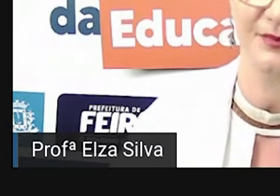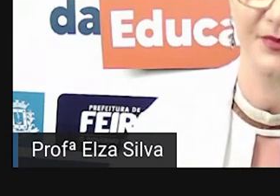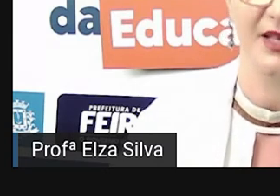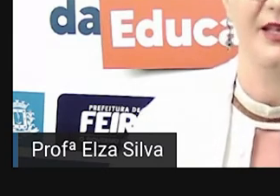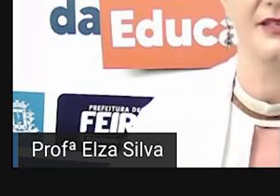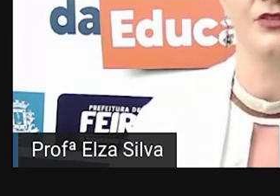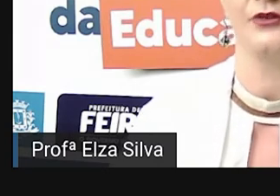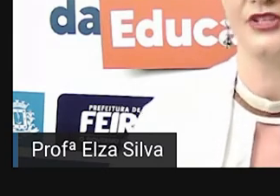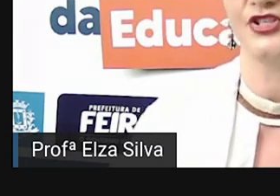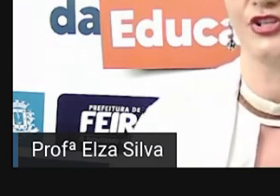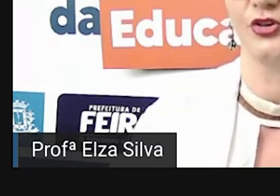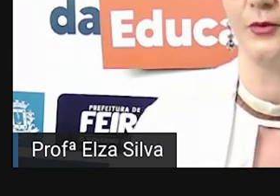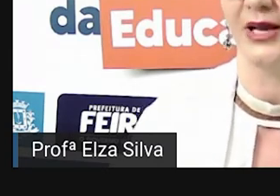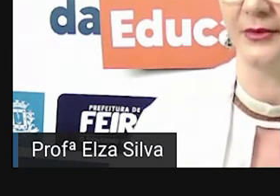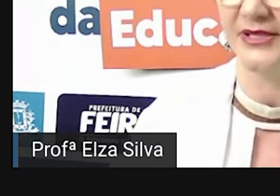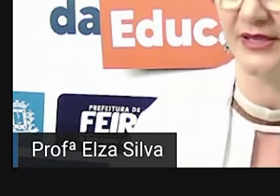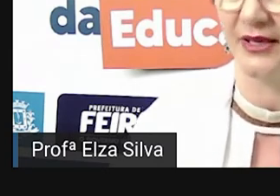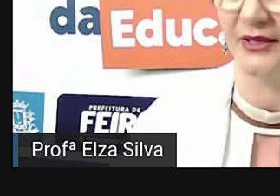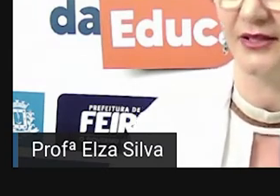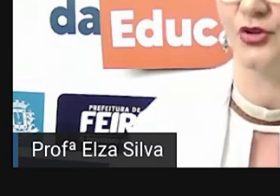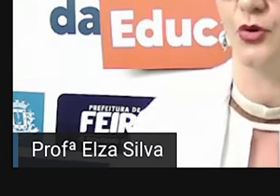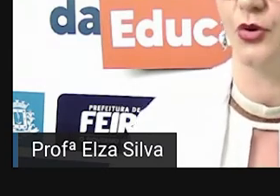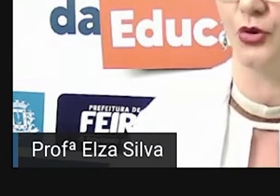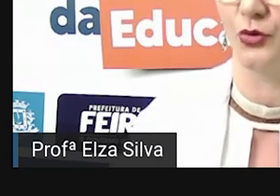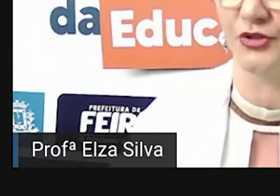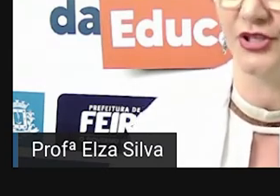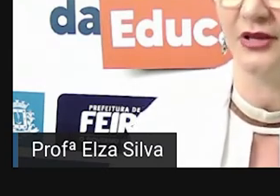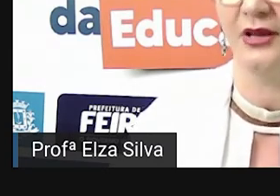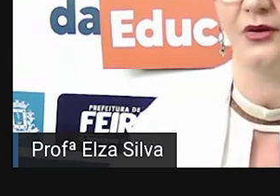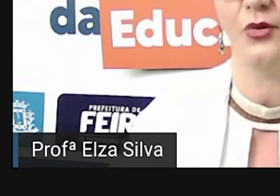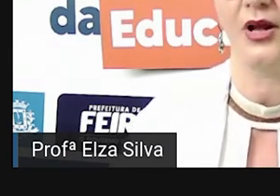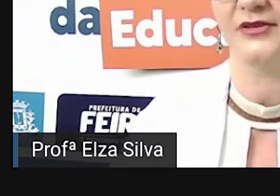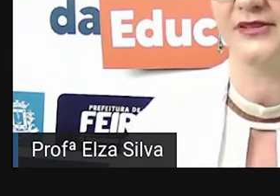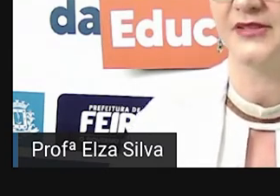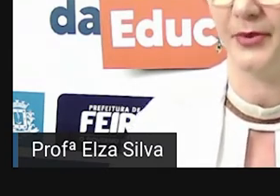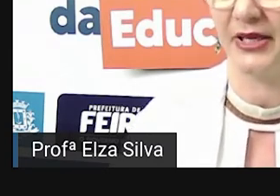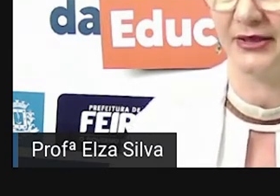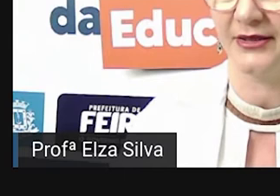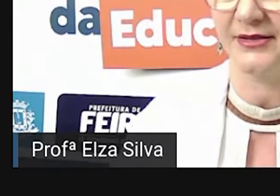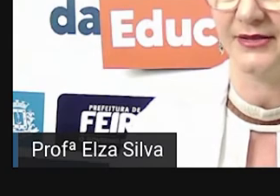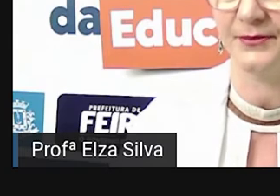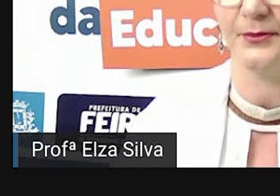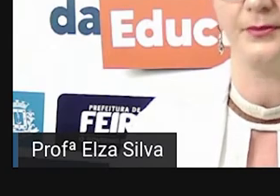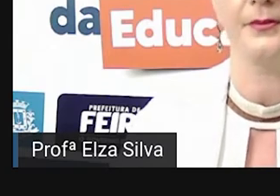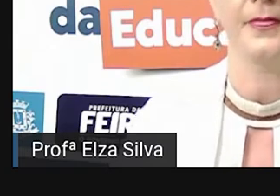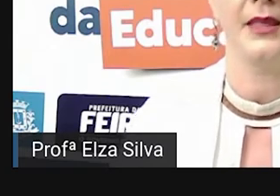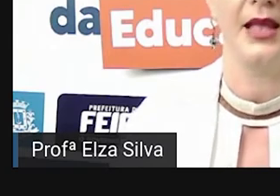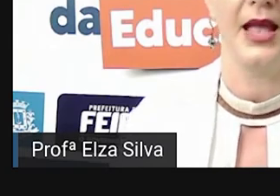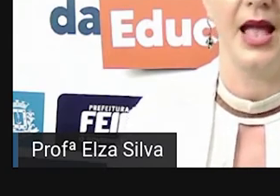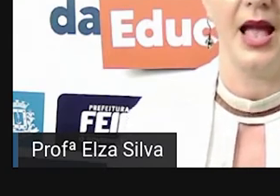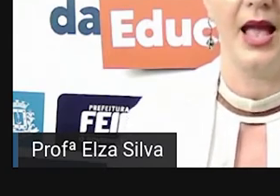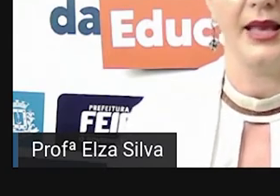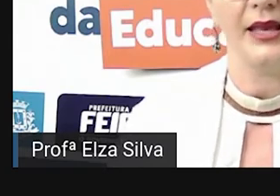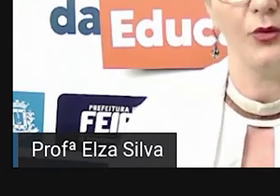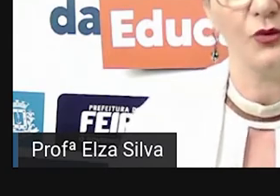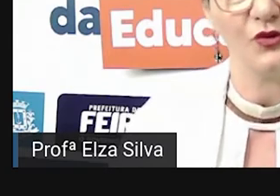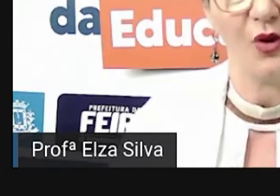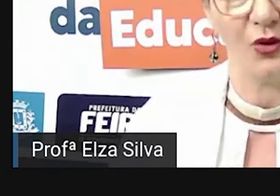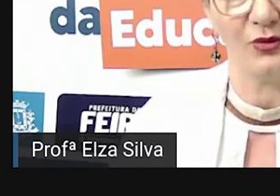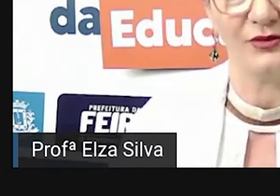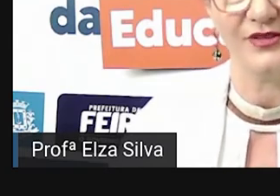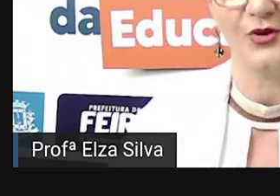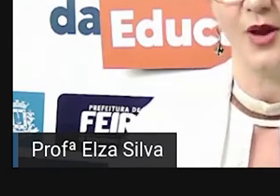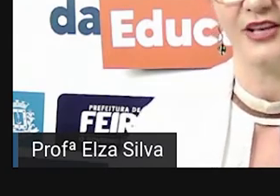Hoje, estou vestindo uma camiseta de cor nude com calças pretas e